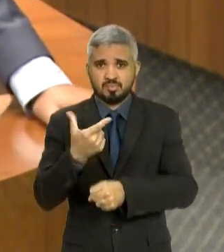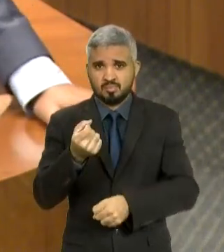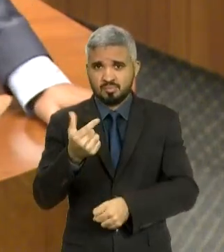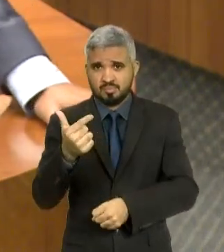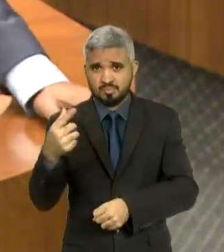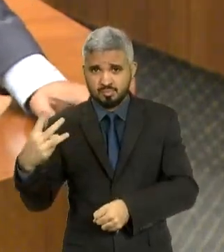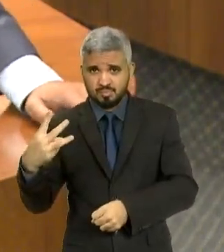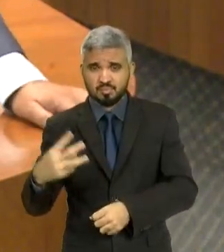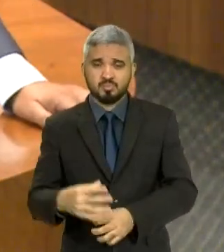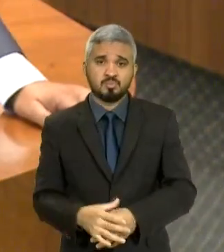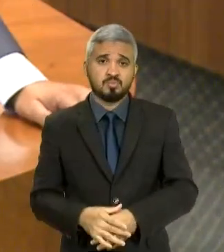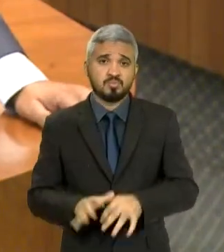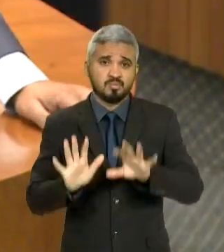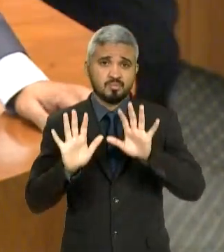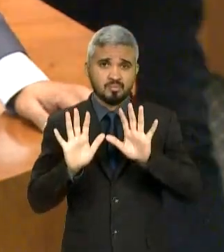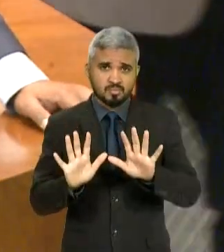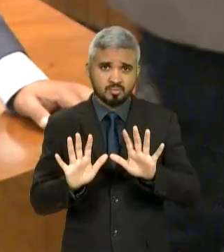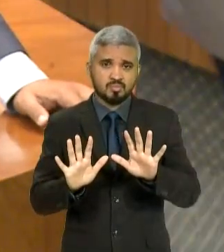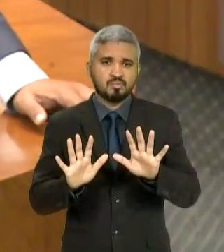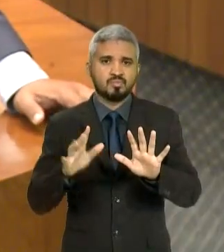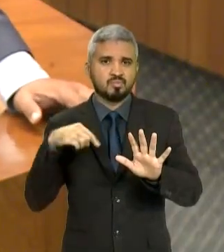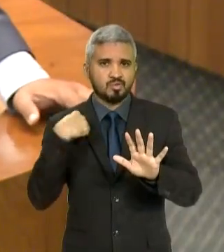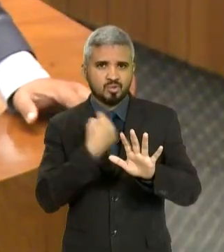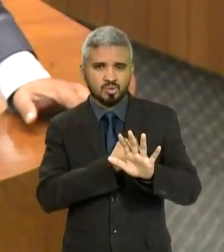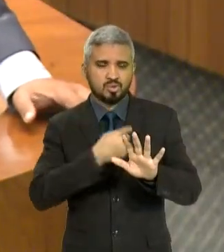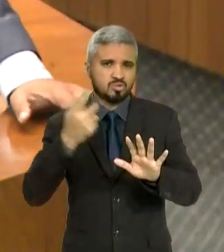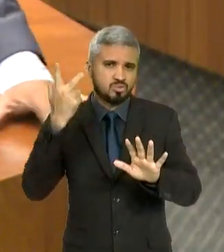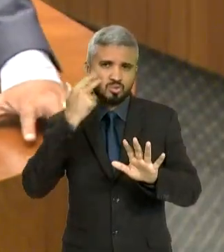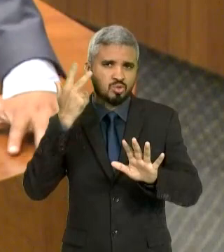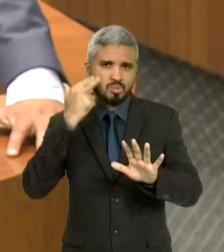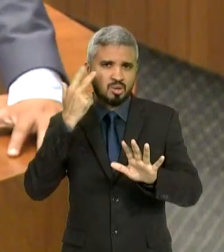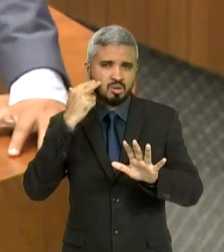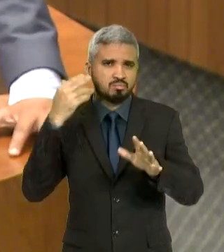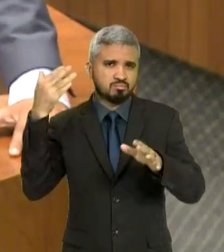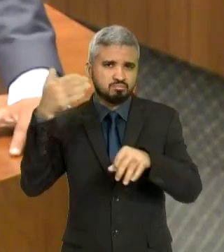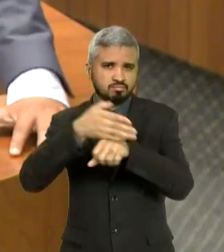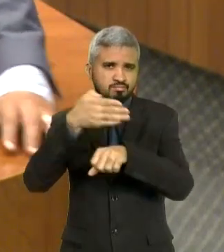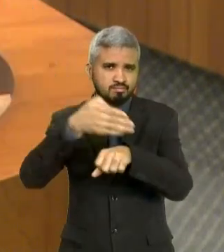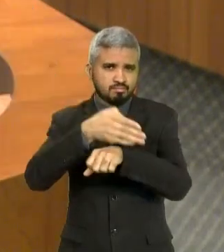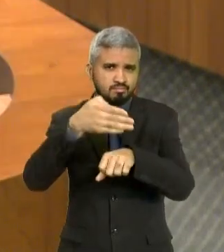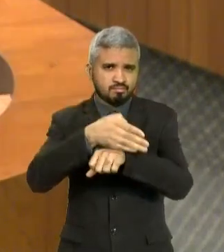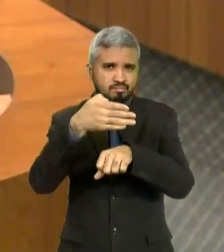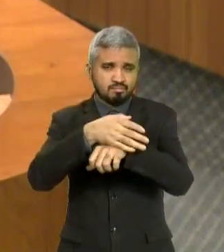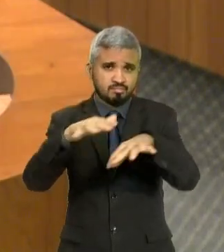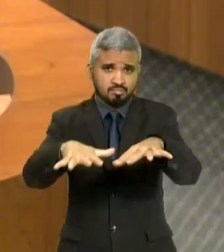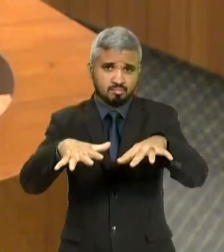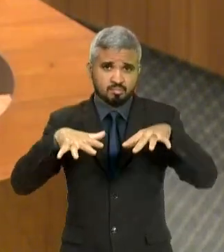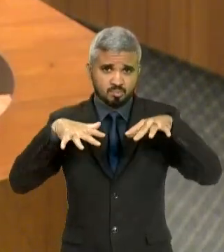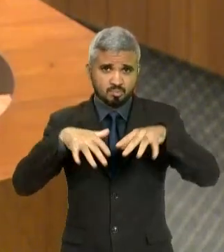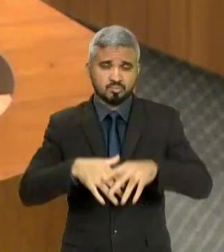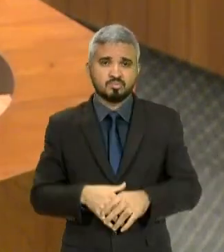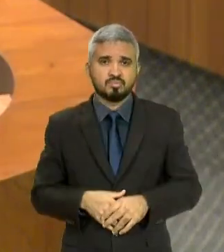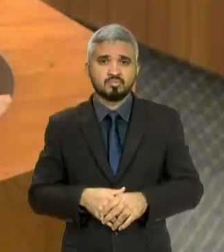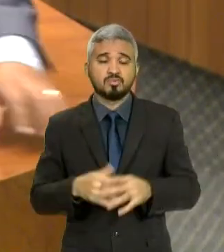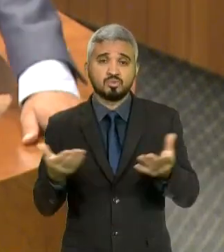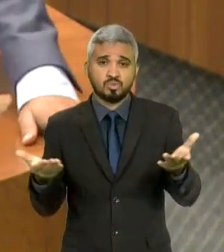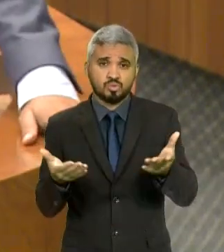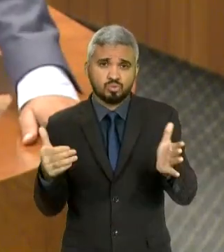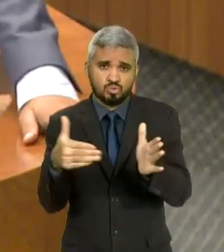no que diz respeito à rotina do trabalho legislativo, ela, na verdade, se encerra